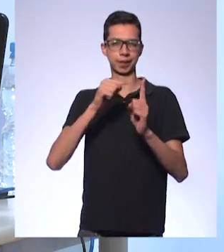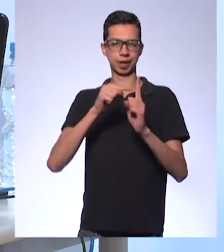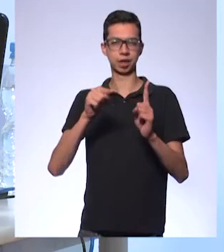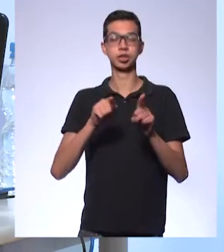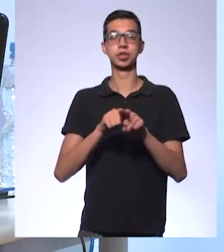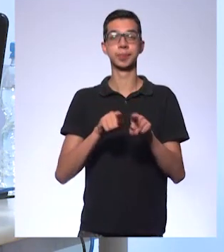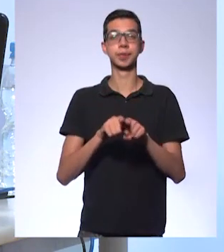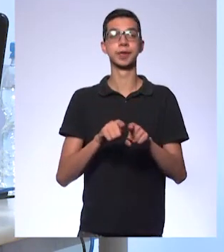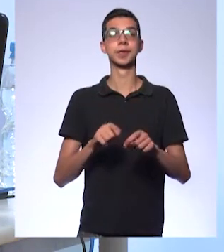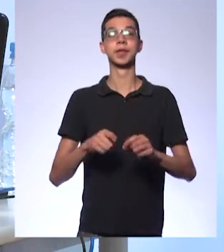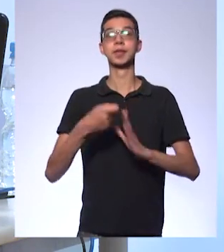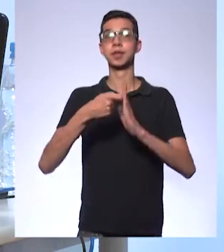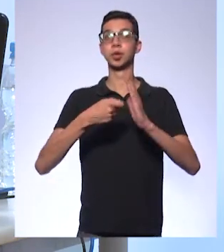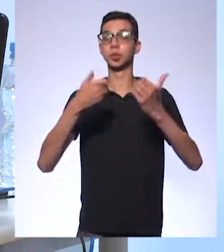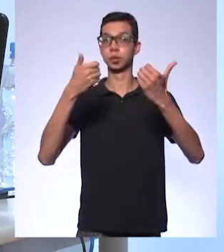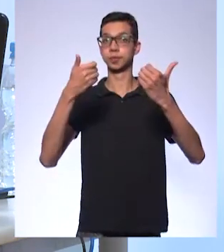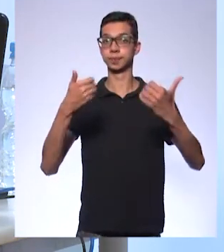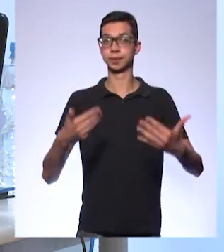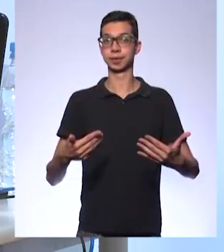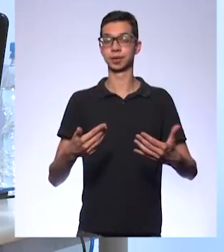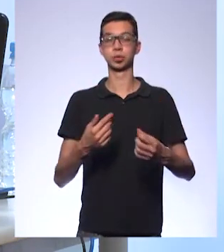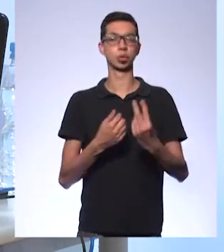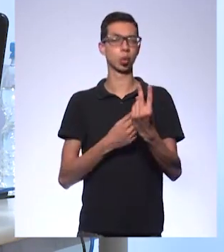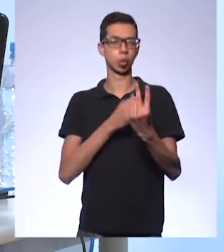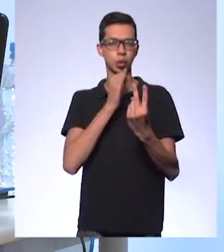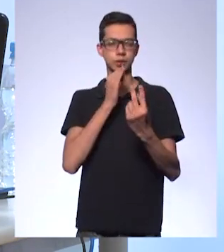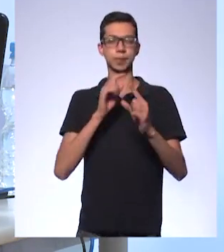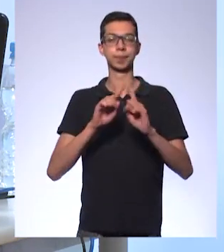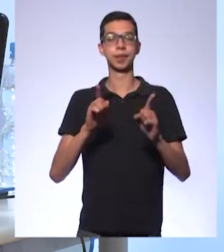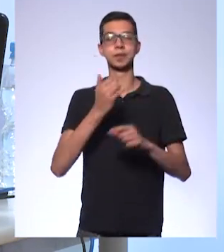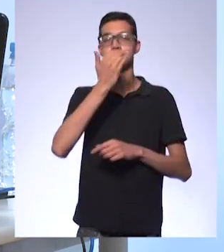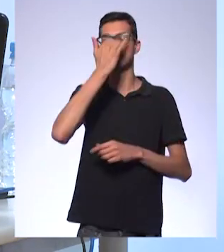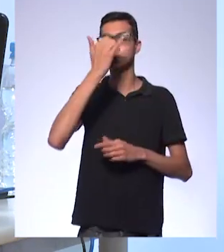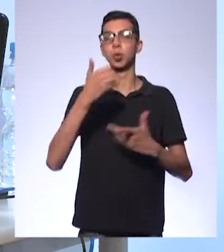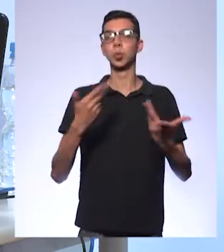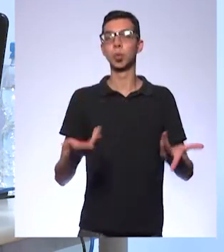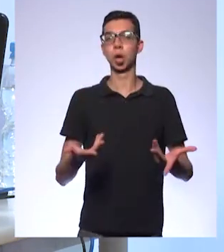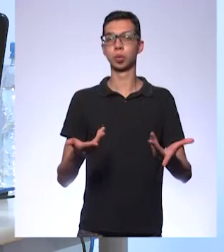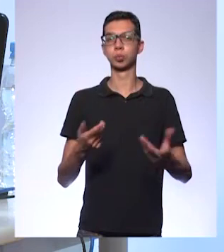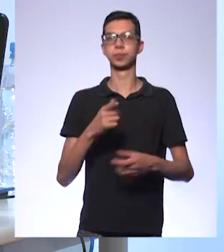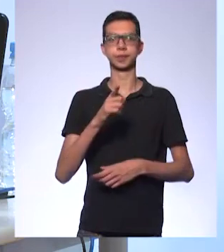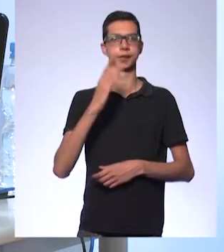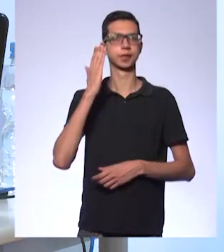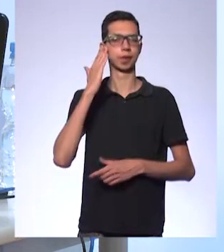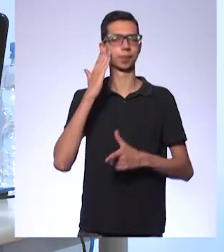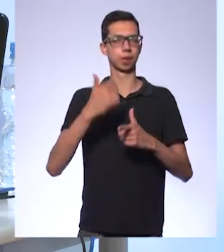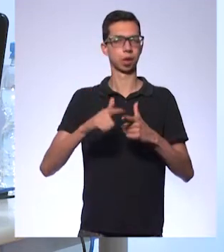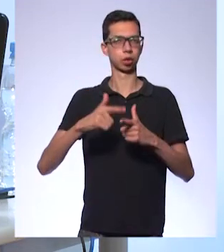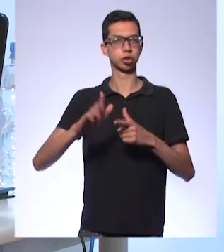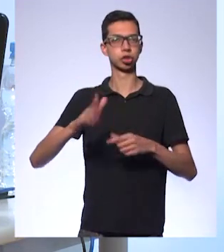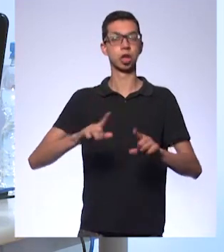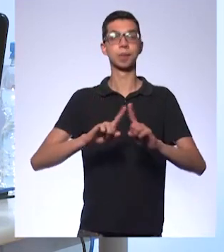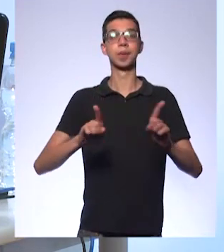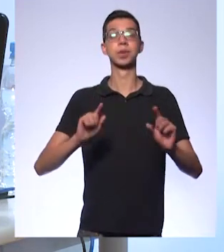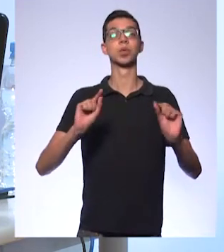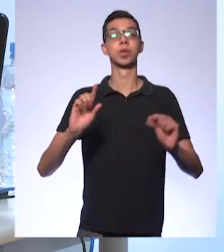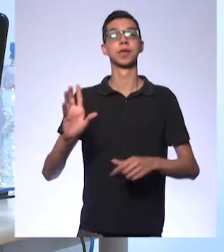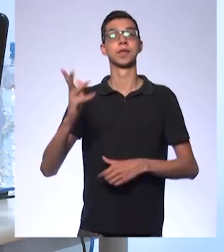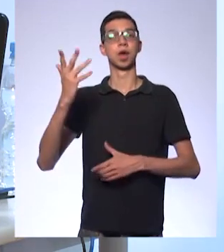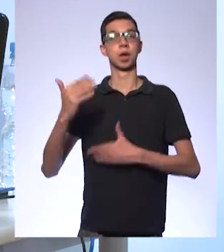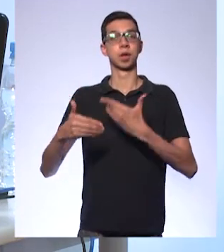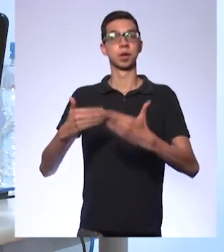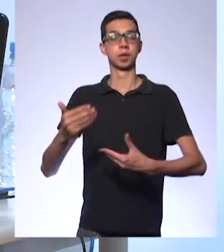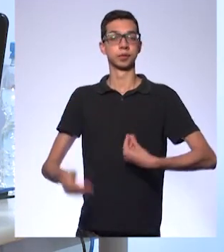graus Celsius e tal. Mas aí, quais são as consequências? A gente viu a causa. Quais são as consequências nas mudanças da vida